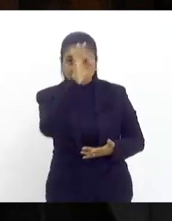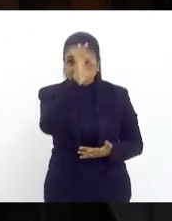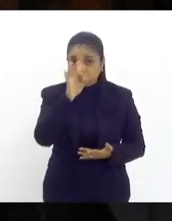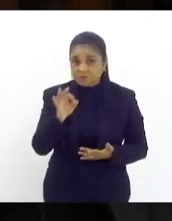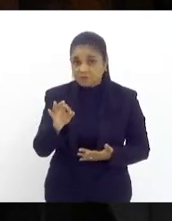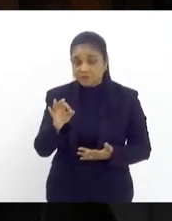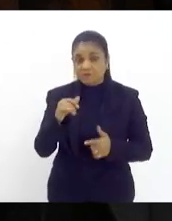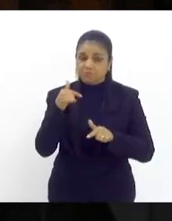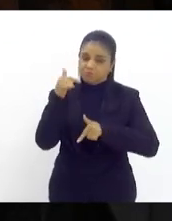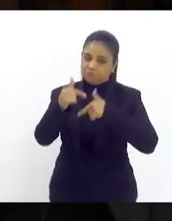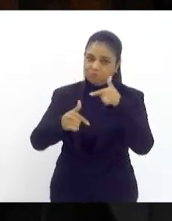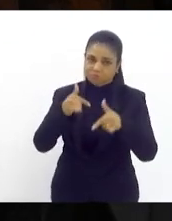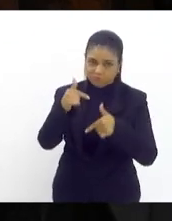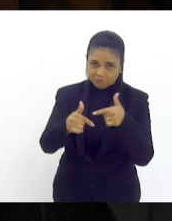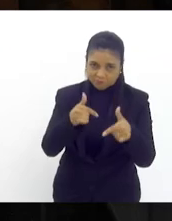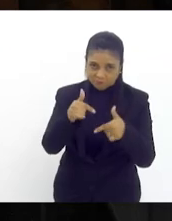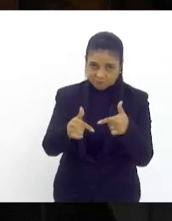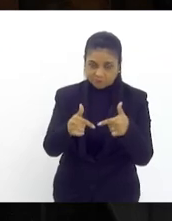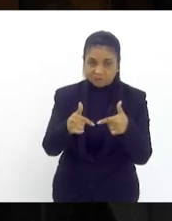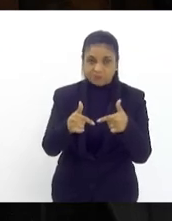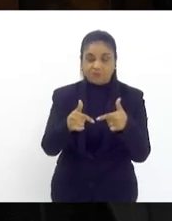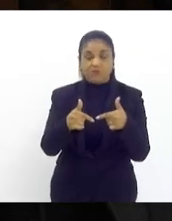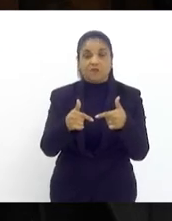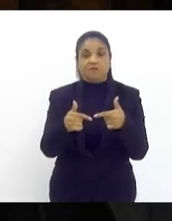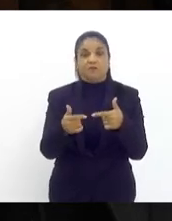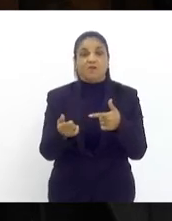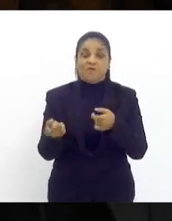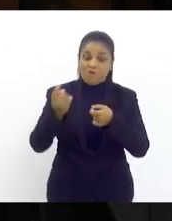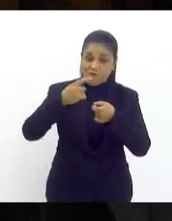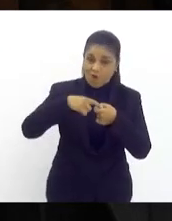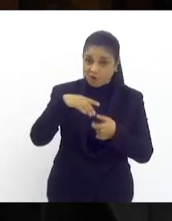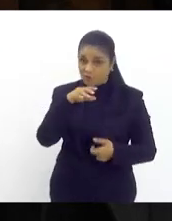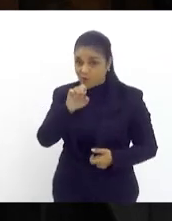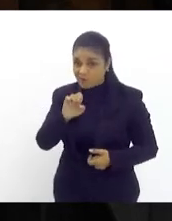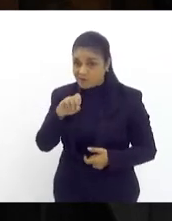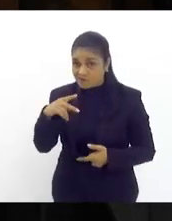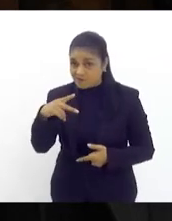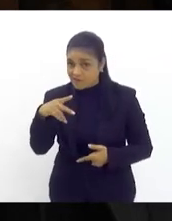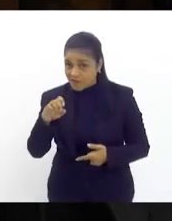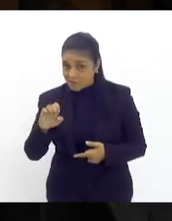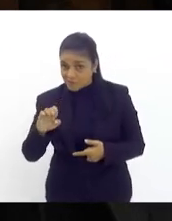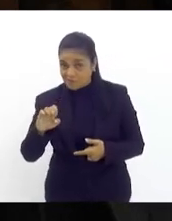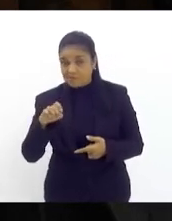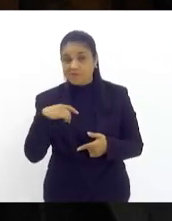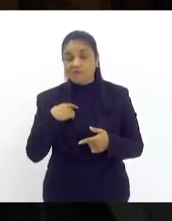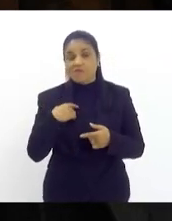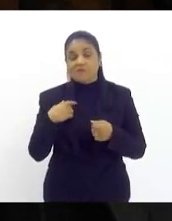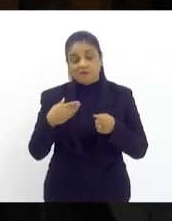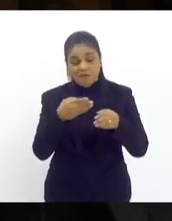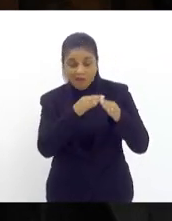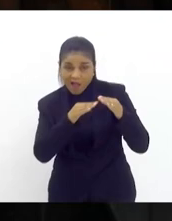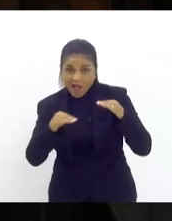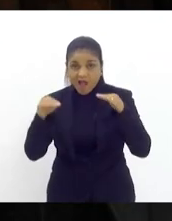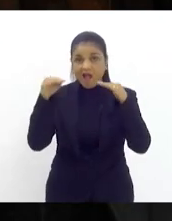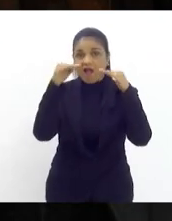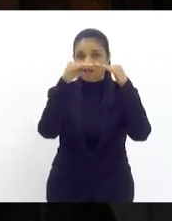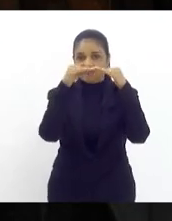dos ativos com isso Volta ao CEP quem ganha acima do peso não